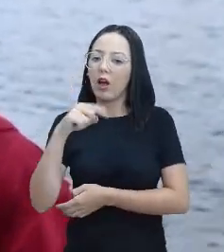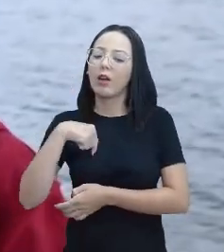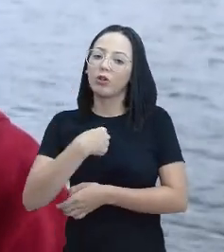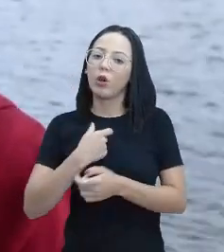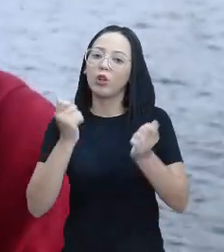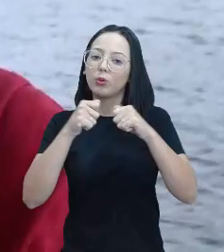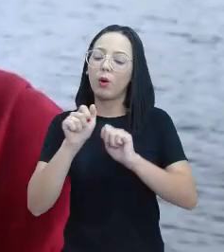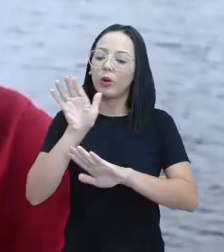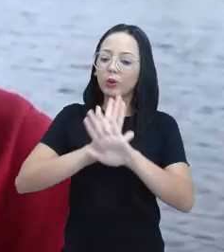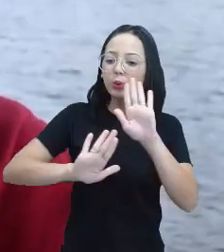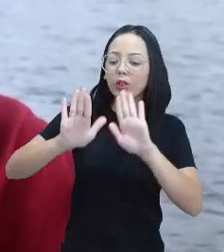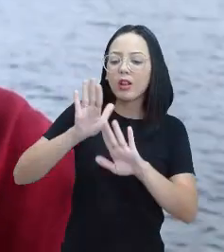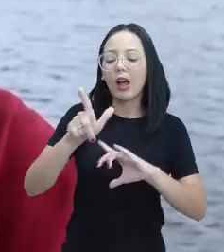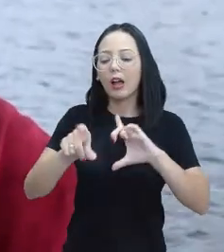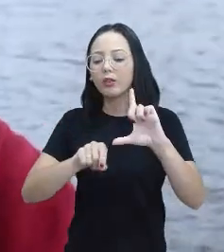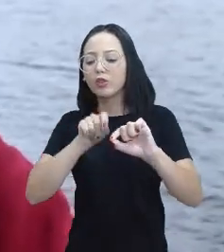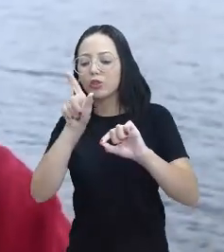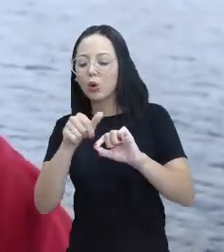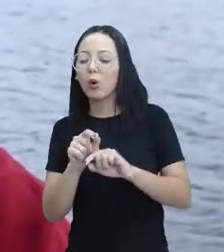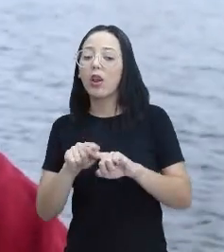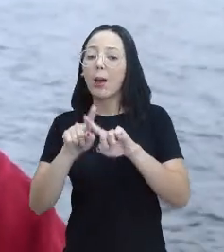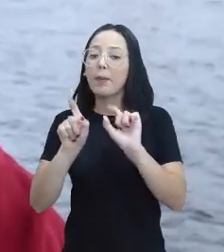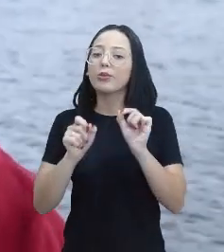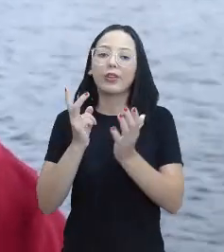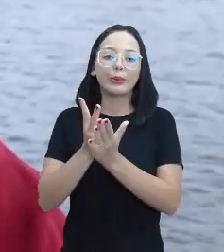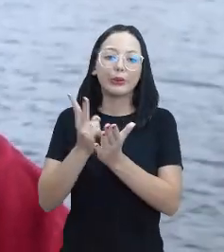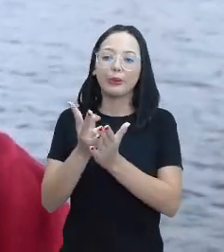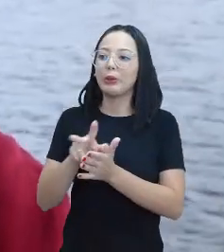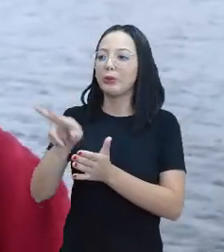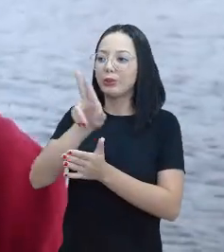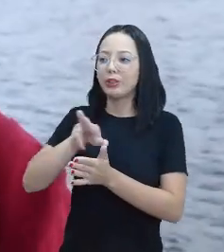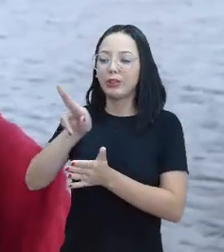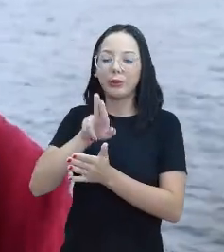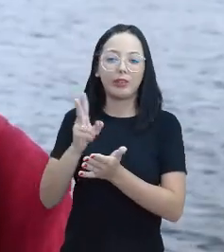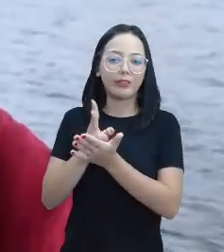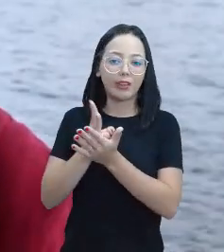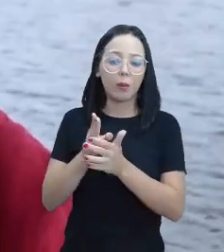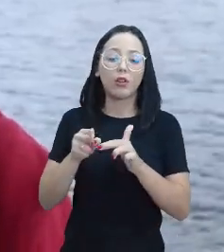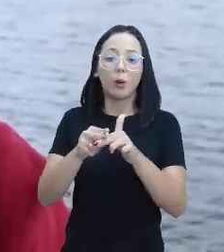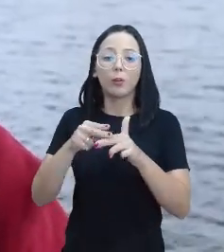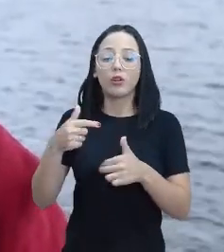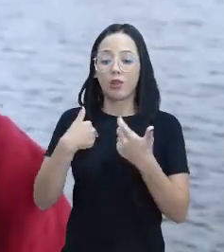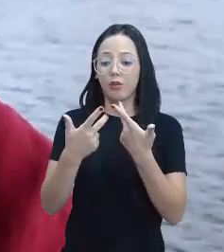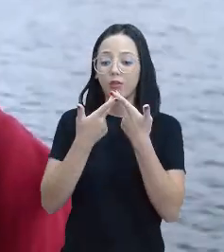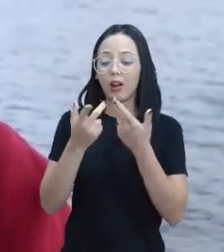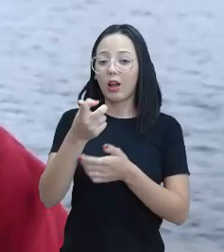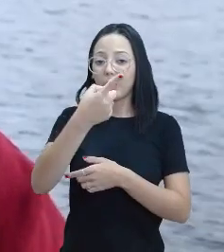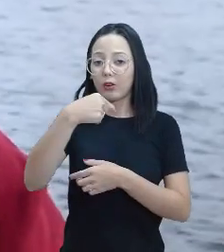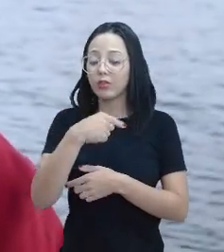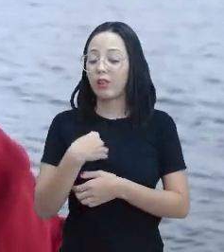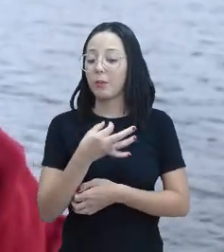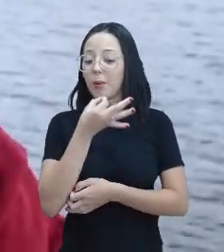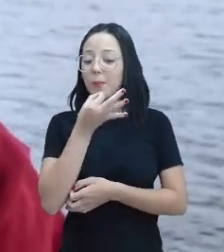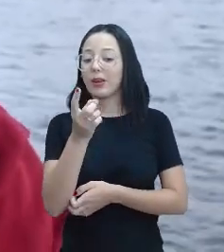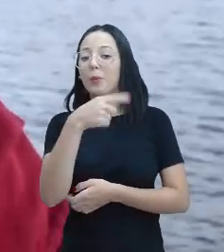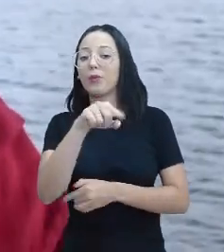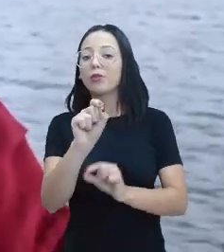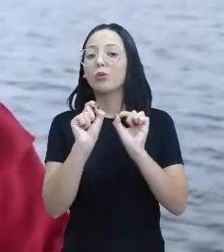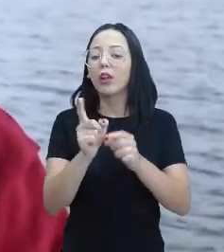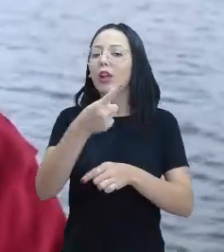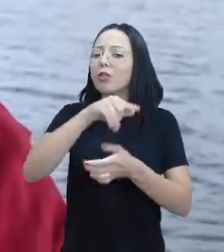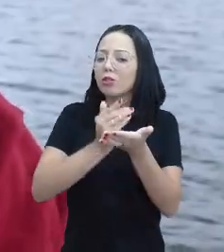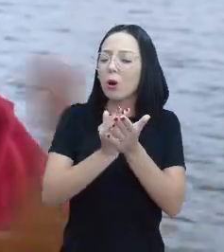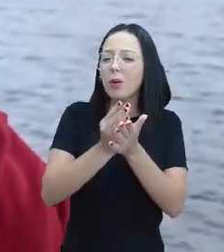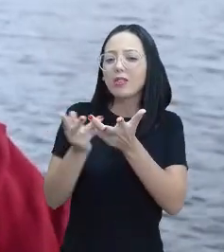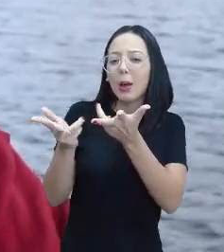pode até ter mais cuidado com as escolhas, mas eles continuarão a existir. Então, minha fala para vocês, minha sugestão é que vocês